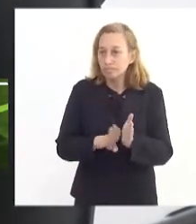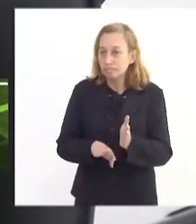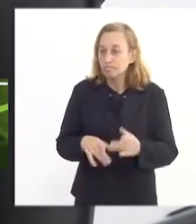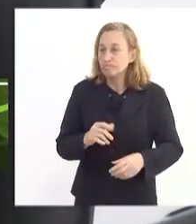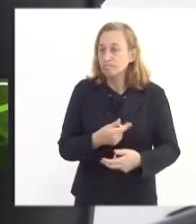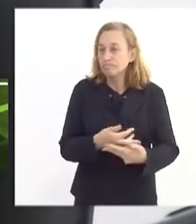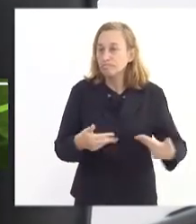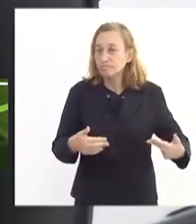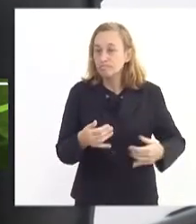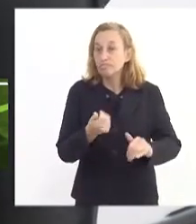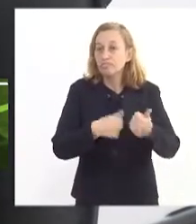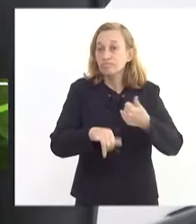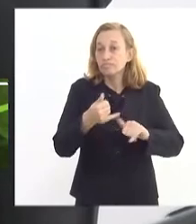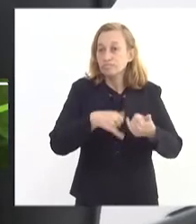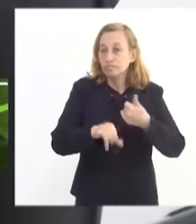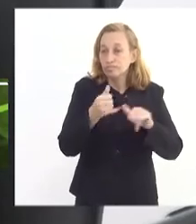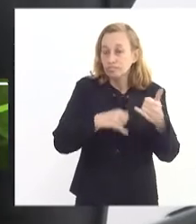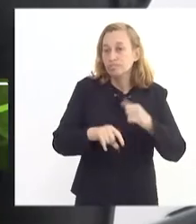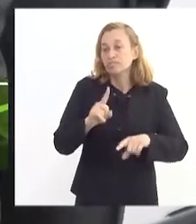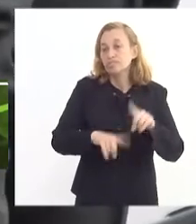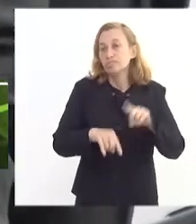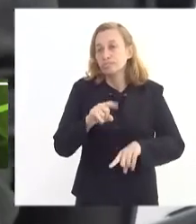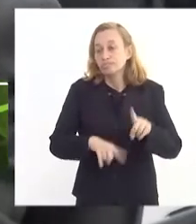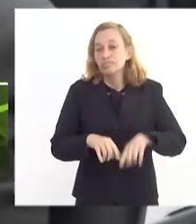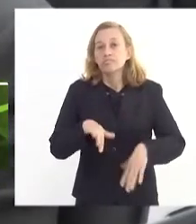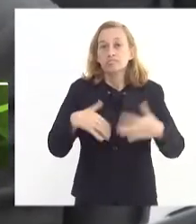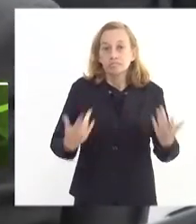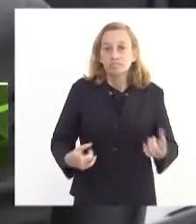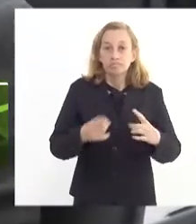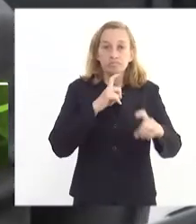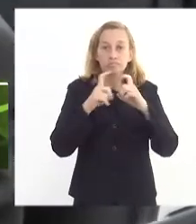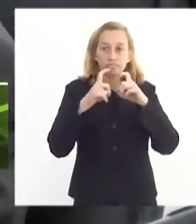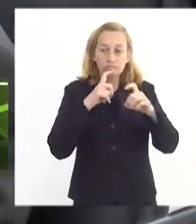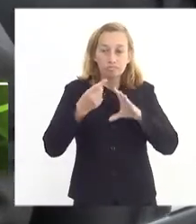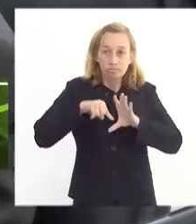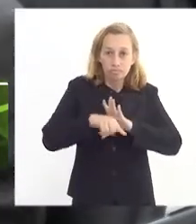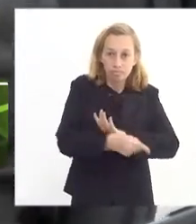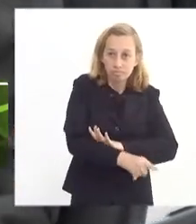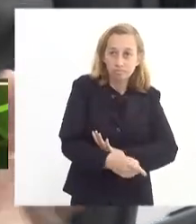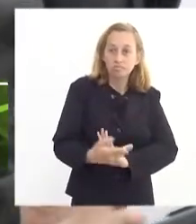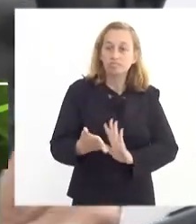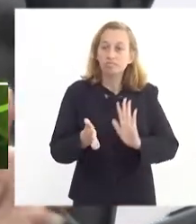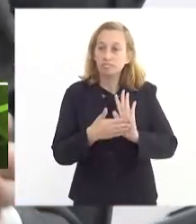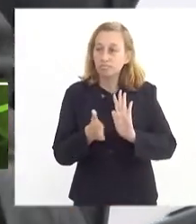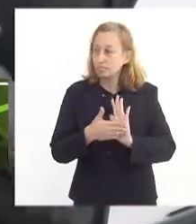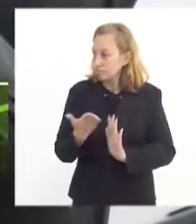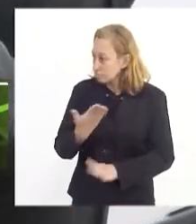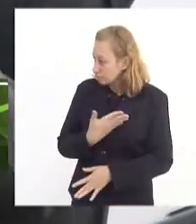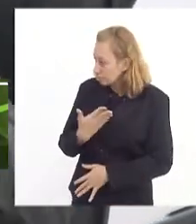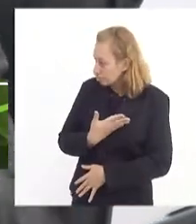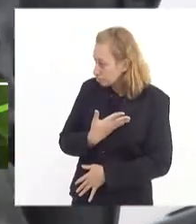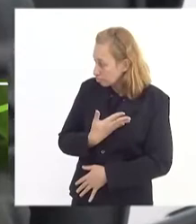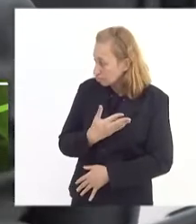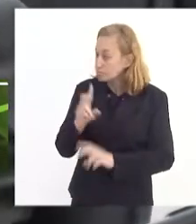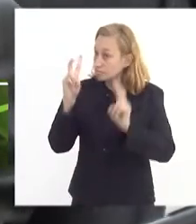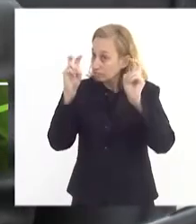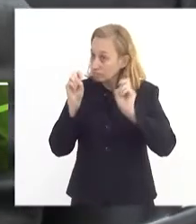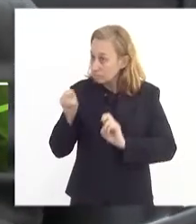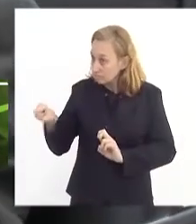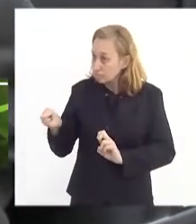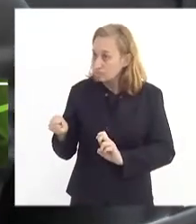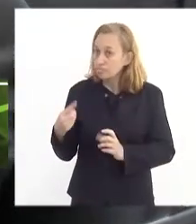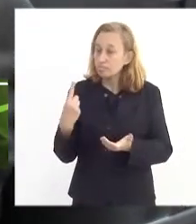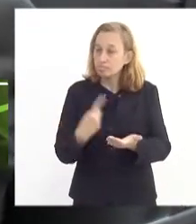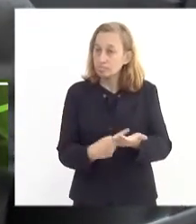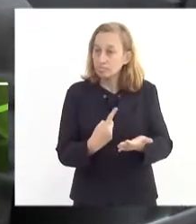de produtos químicos. Enfim. Então é uma discussão muito, muito profunda. Então eu vou propor aos companheiros que a gente, sobre esse tema, a gente